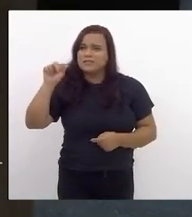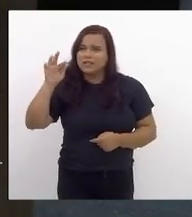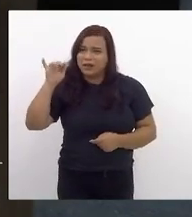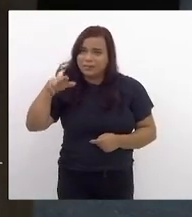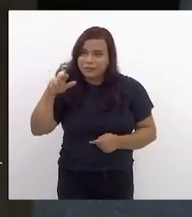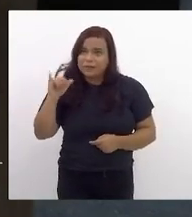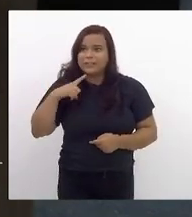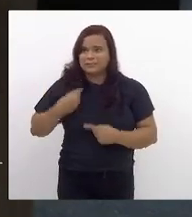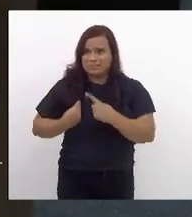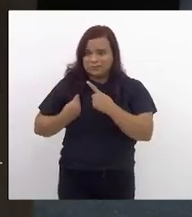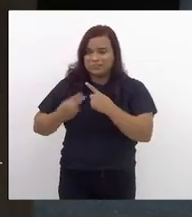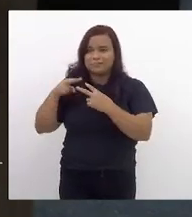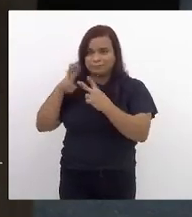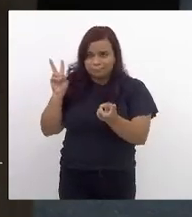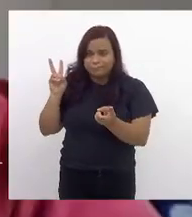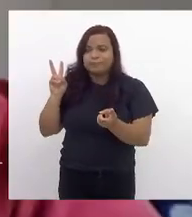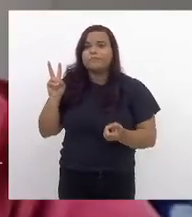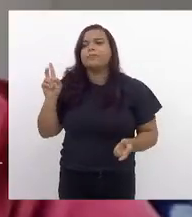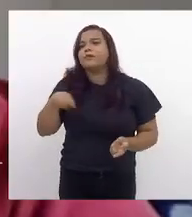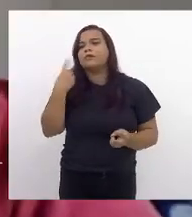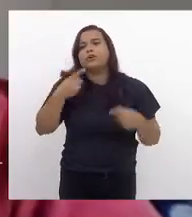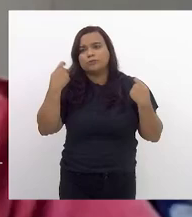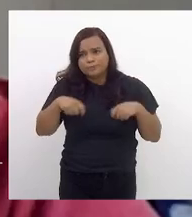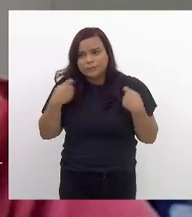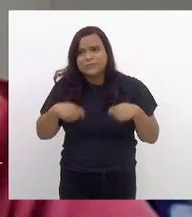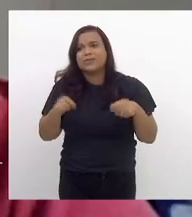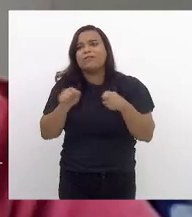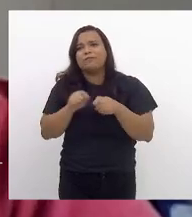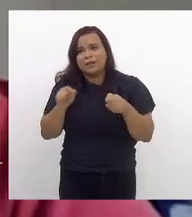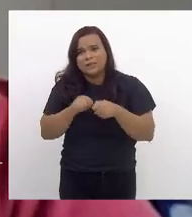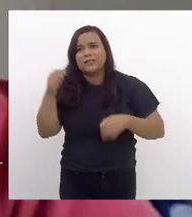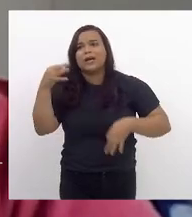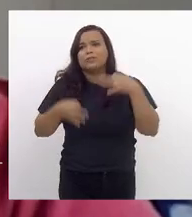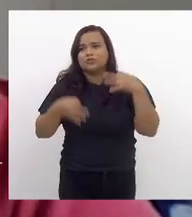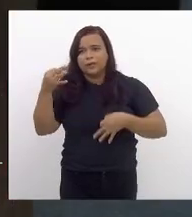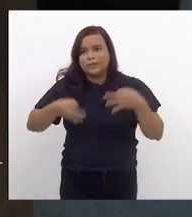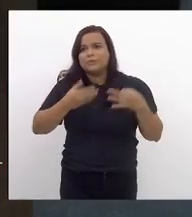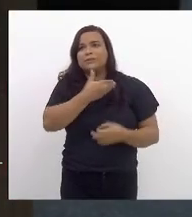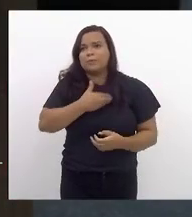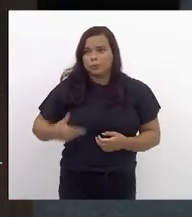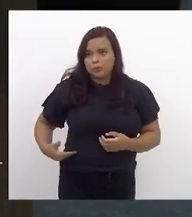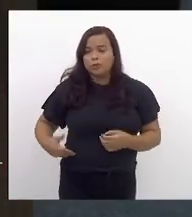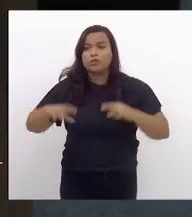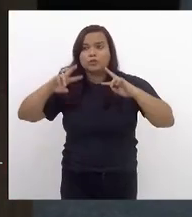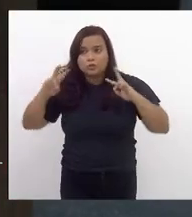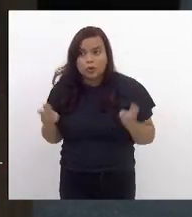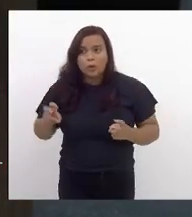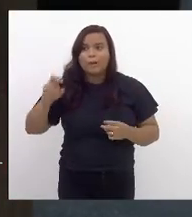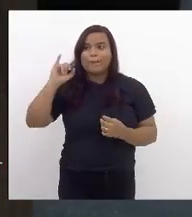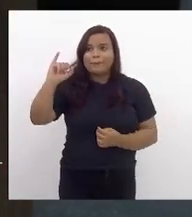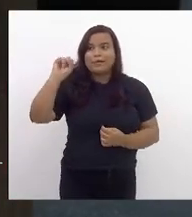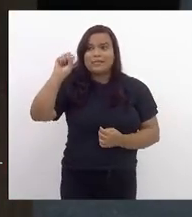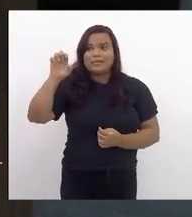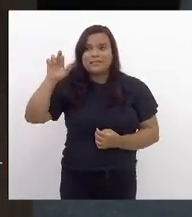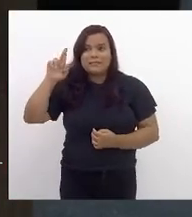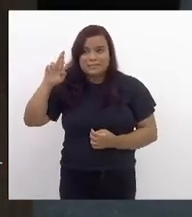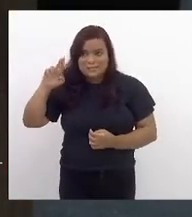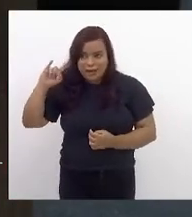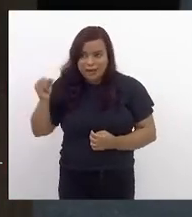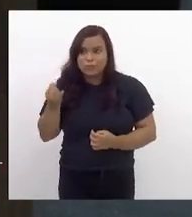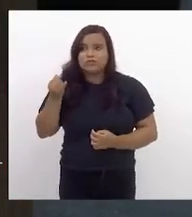nesse momento, que façamos uma audiência pública sobre o ISERJ. A situação lá é